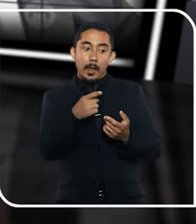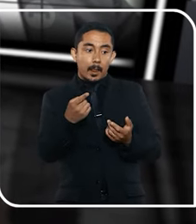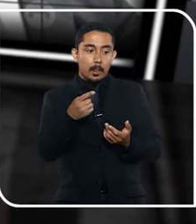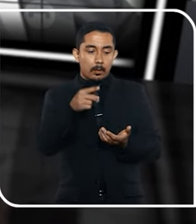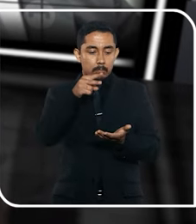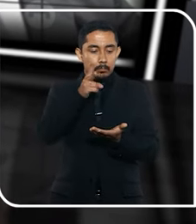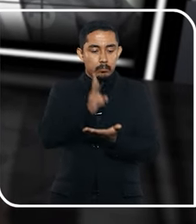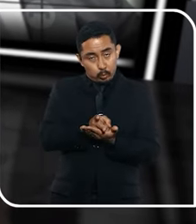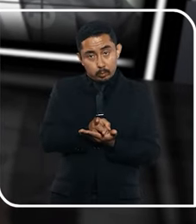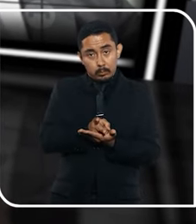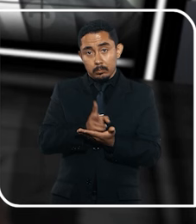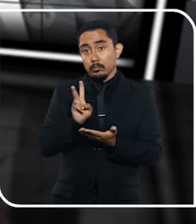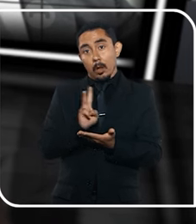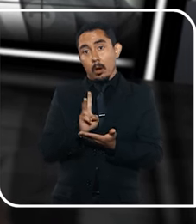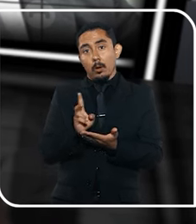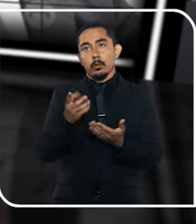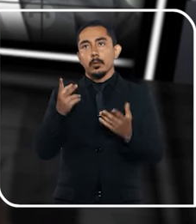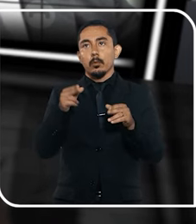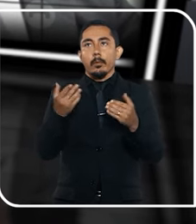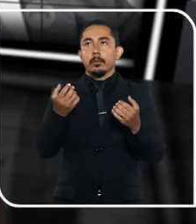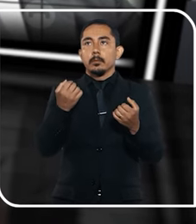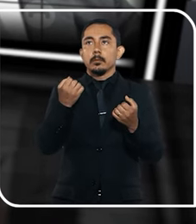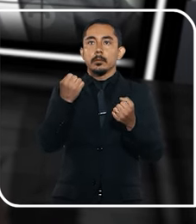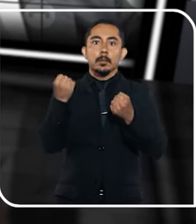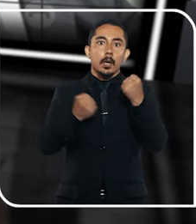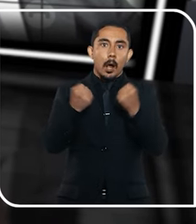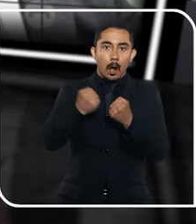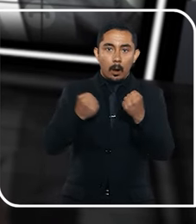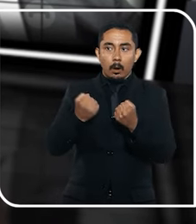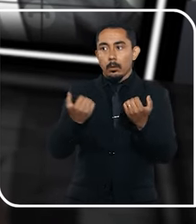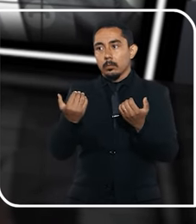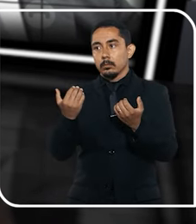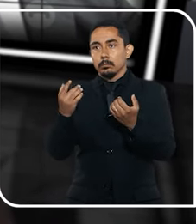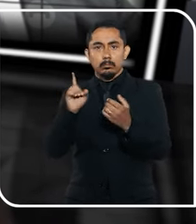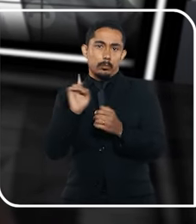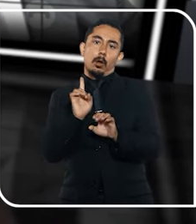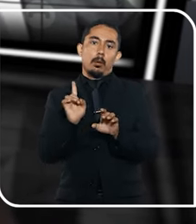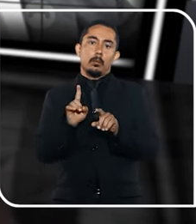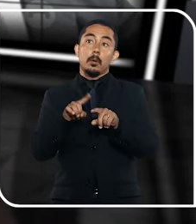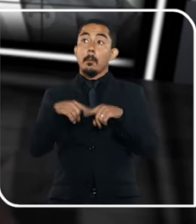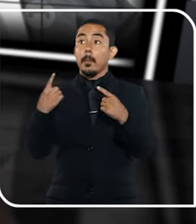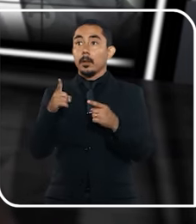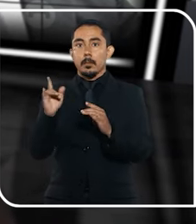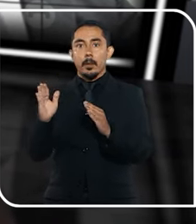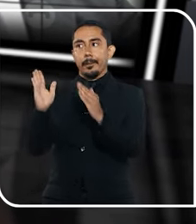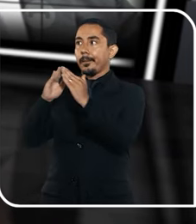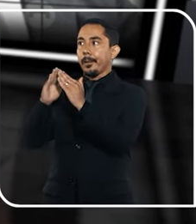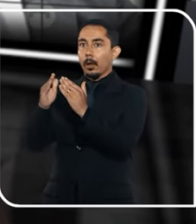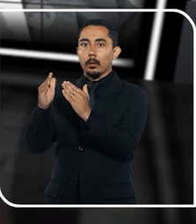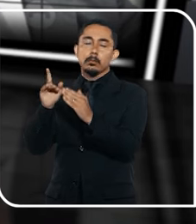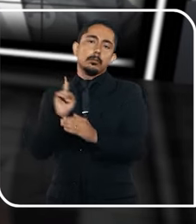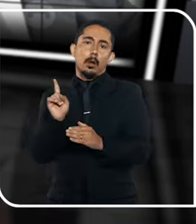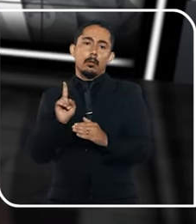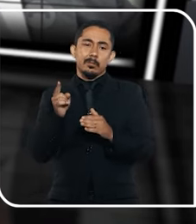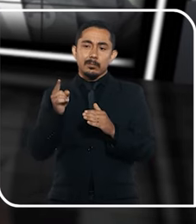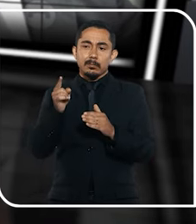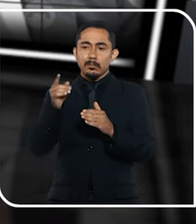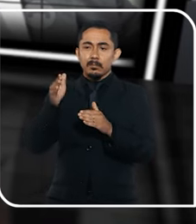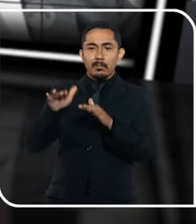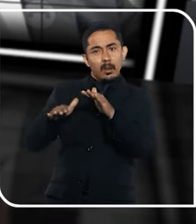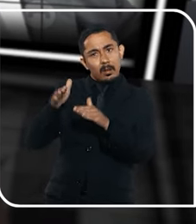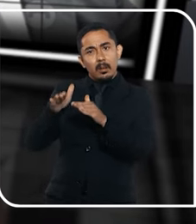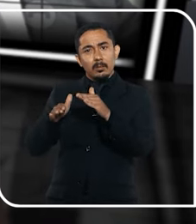não é móvel, né? Não é como se fosse um carro ou qualquer outro bem móvel, mas também não é um imóvel. Então,